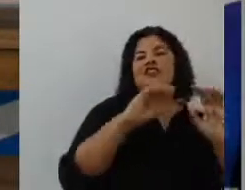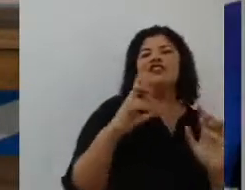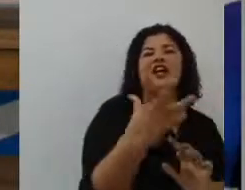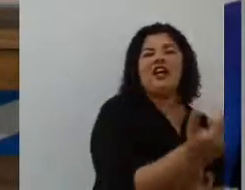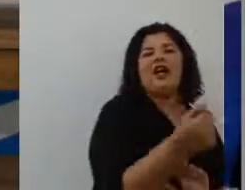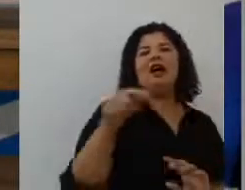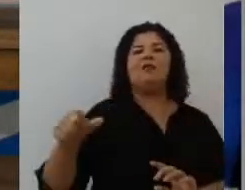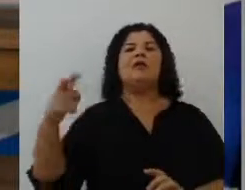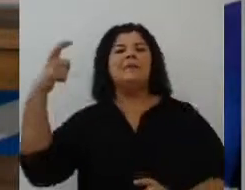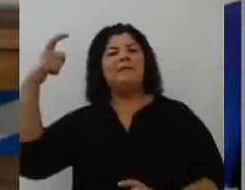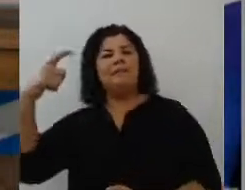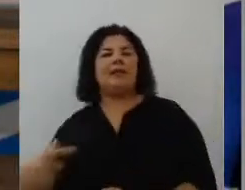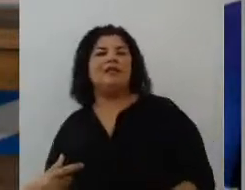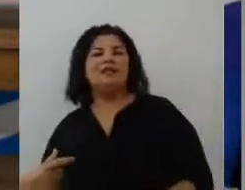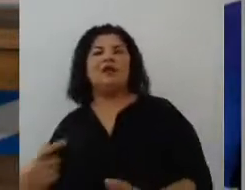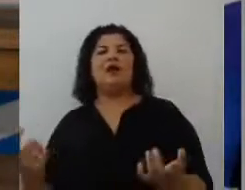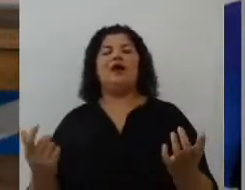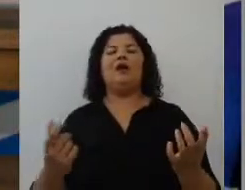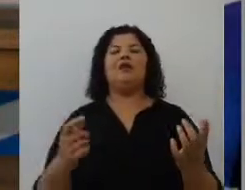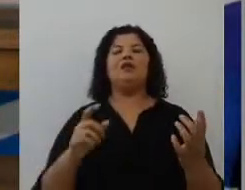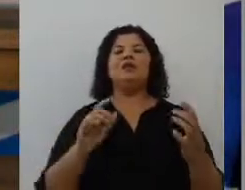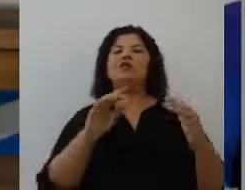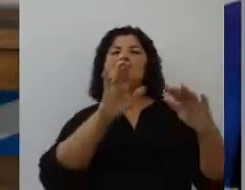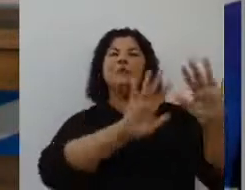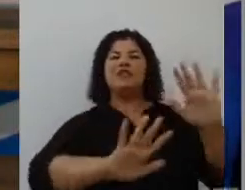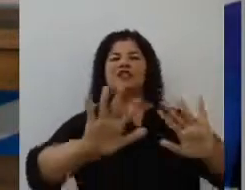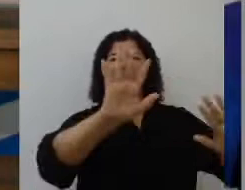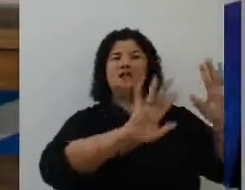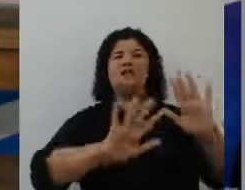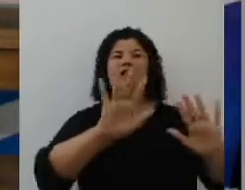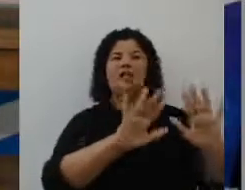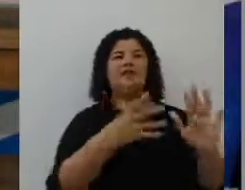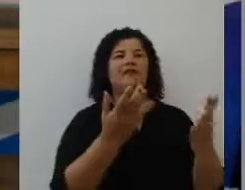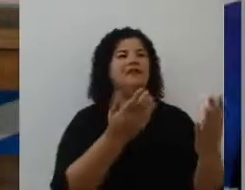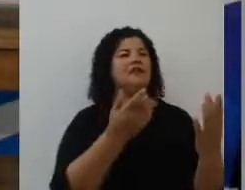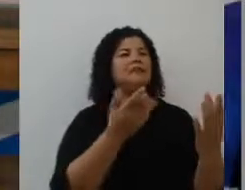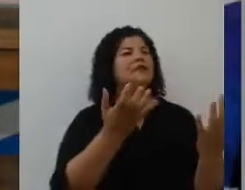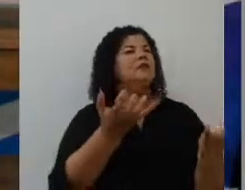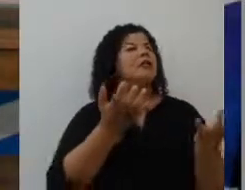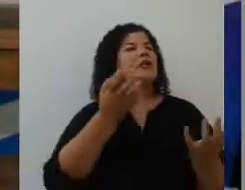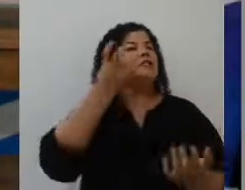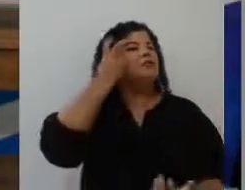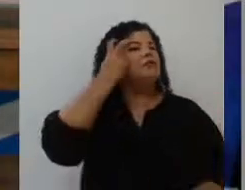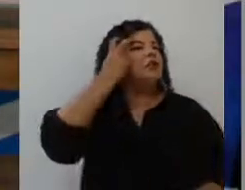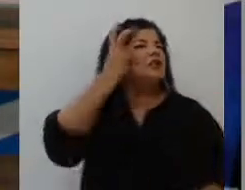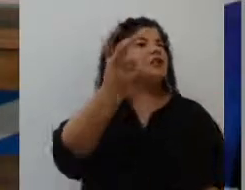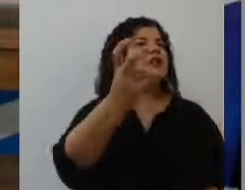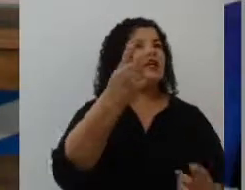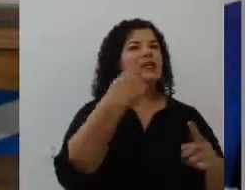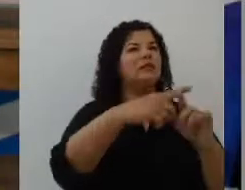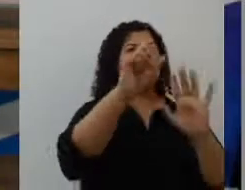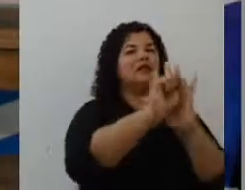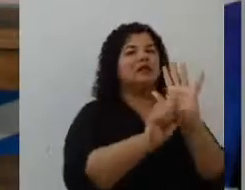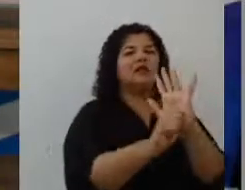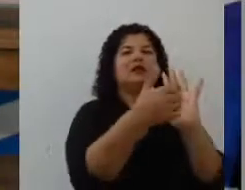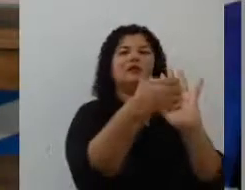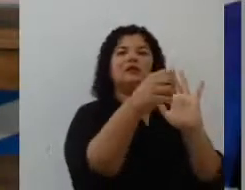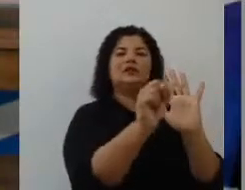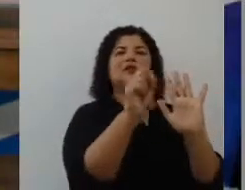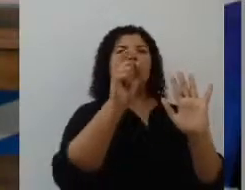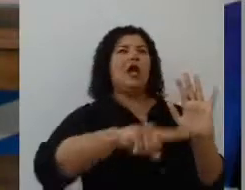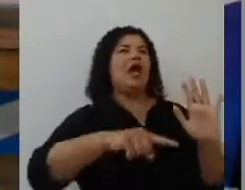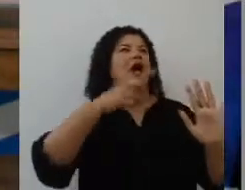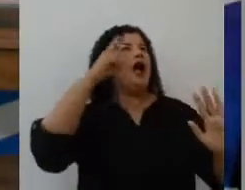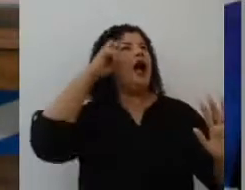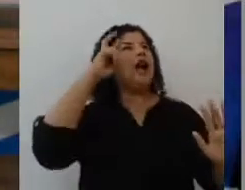pessoal, subjetiva, apelo à inteligência, porque no arcadismo eu tenho o século XVIII, o século da razão. Apelo